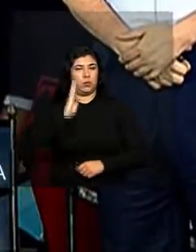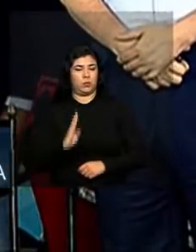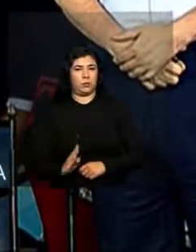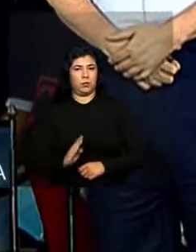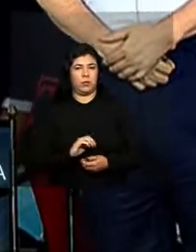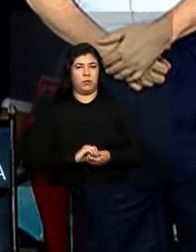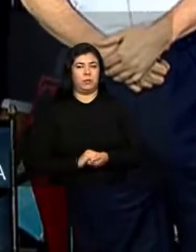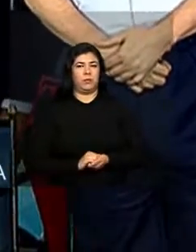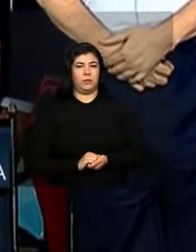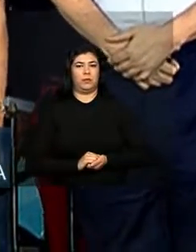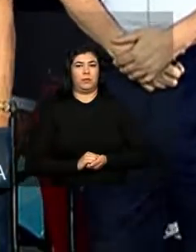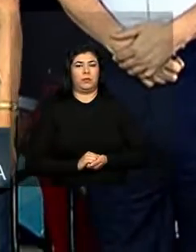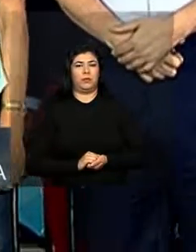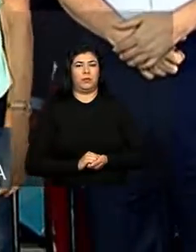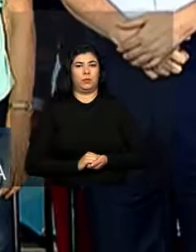brasileiro.